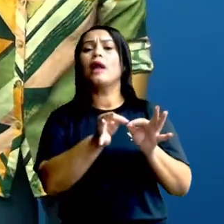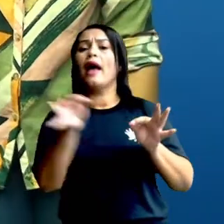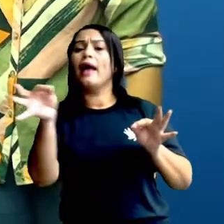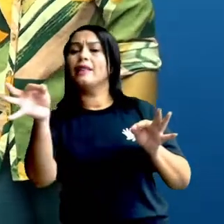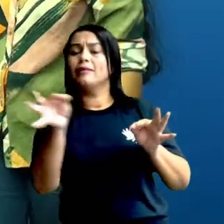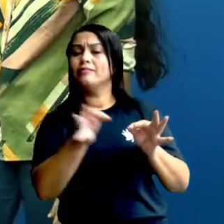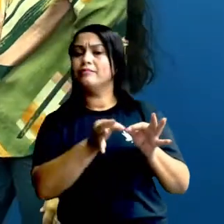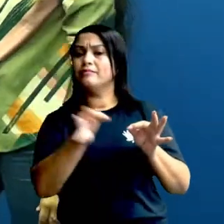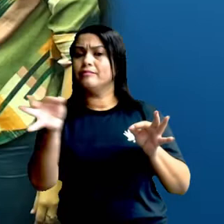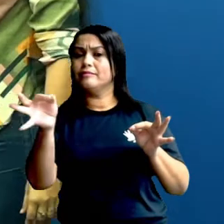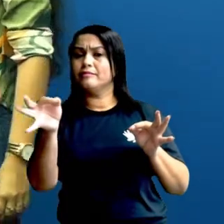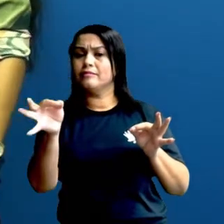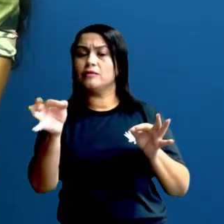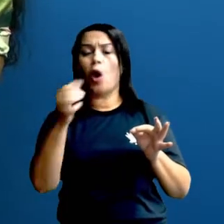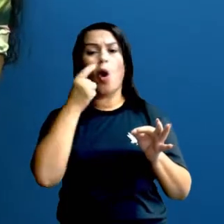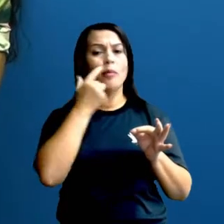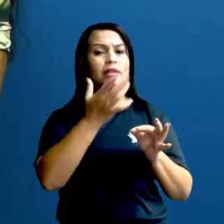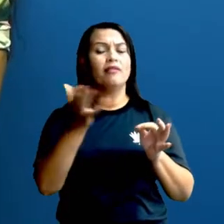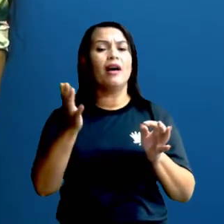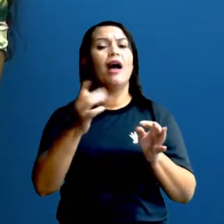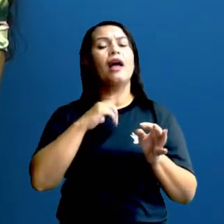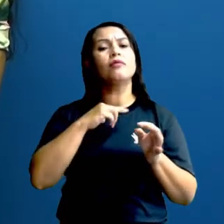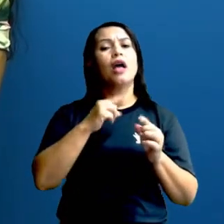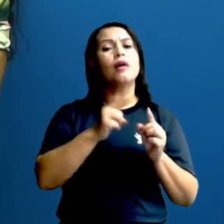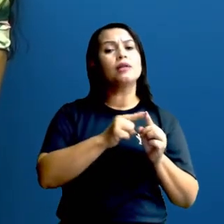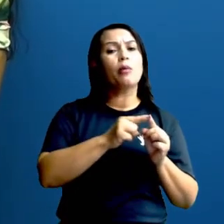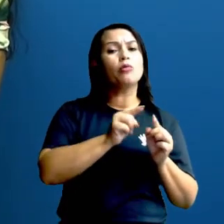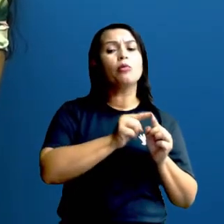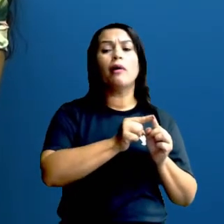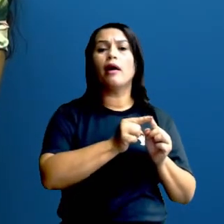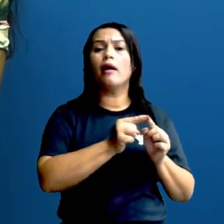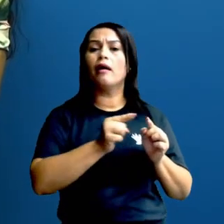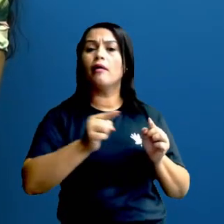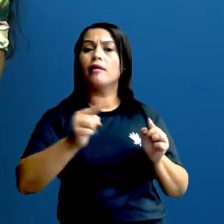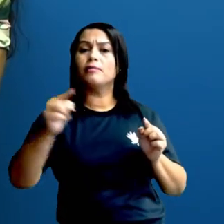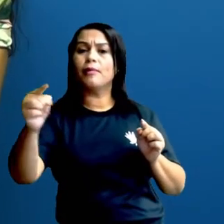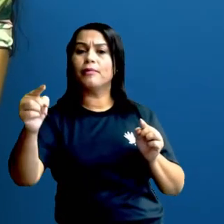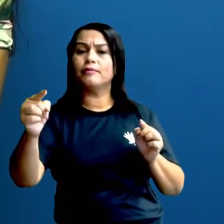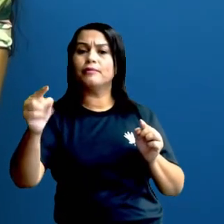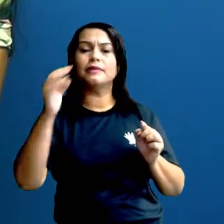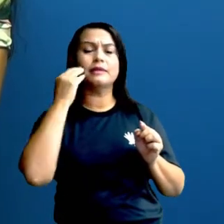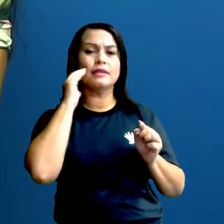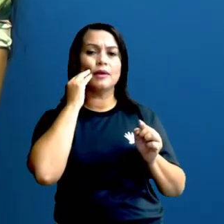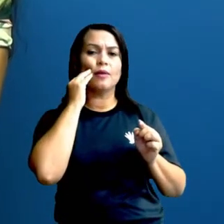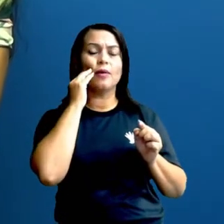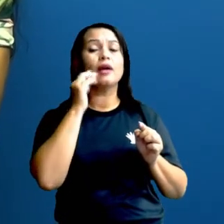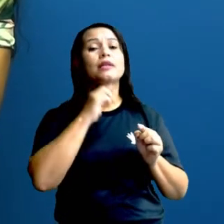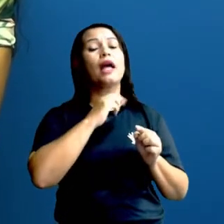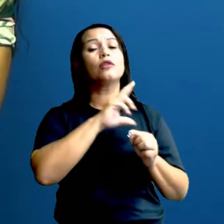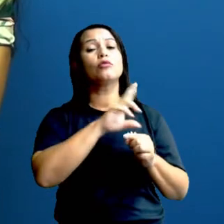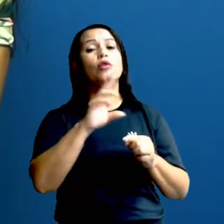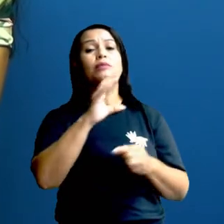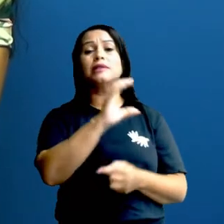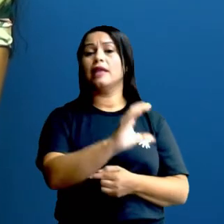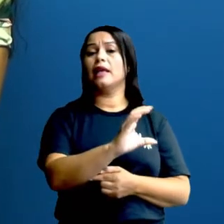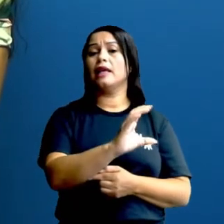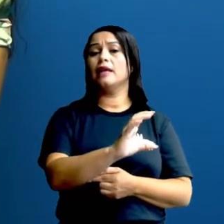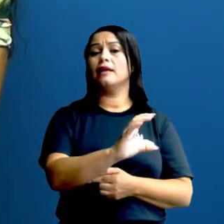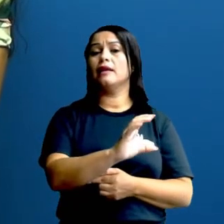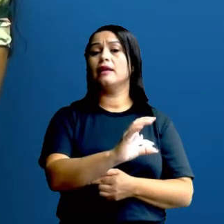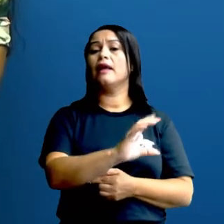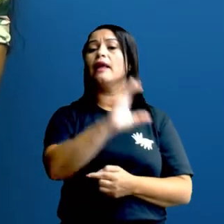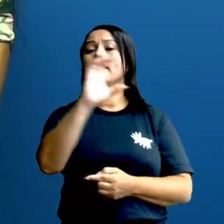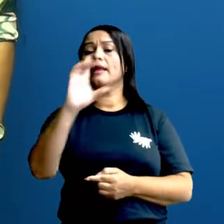para o outro ok ó eu liguei esse meu ponto a esse outro. Aqui onde eu chamei de